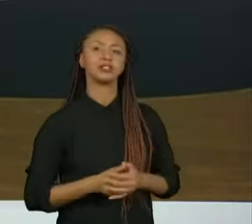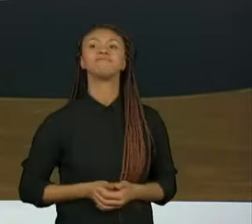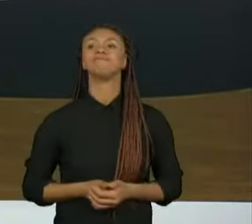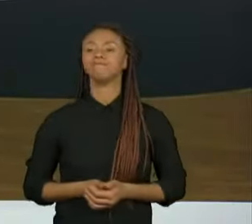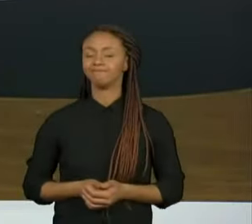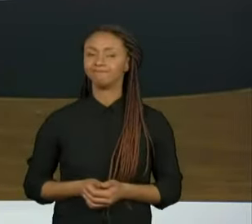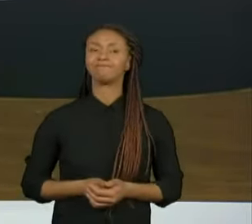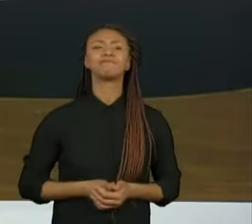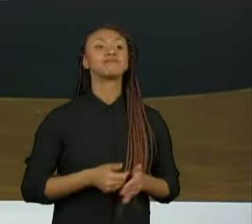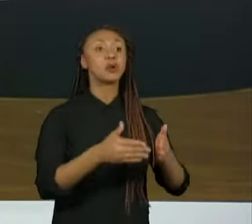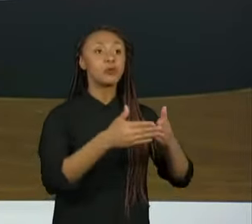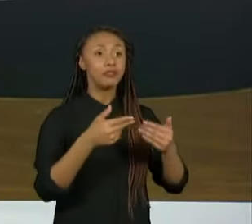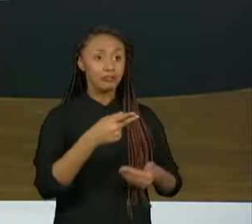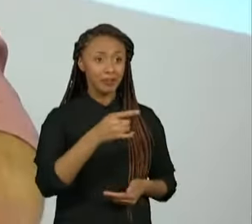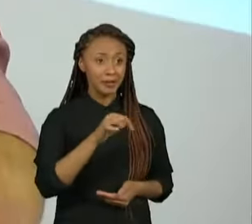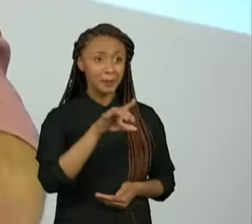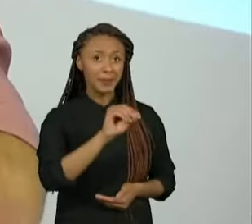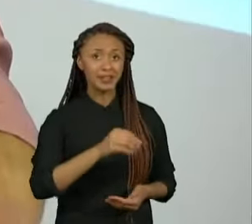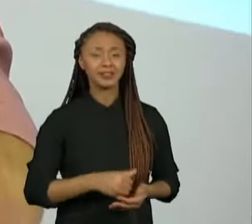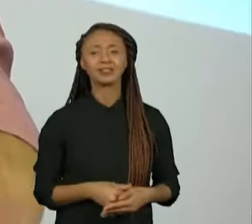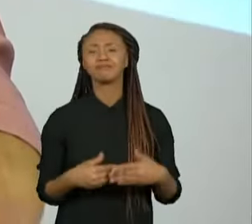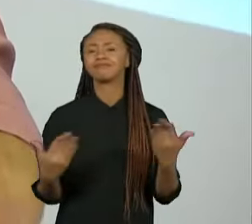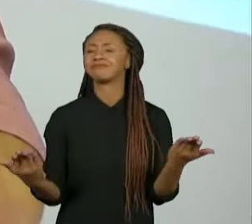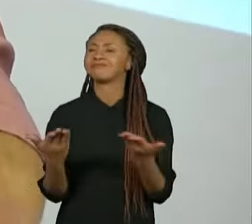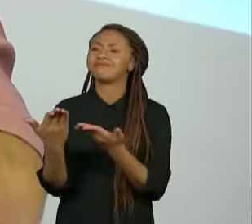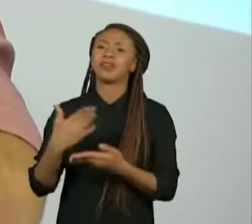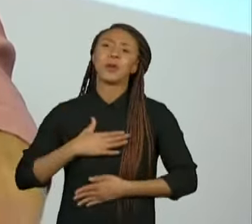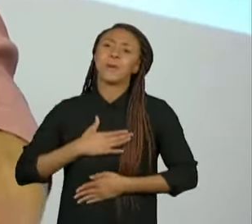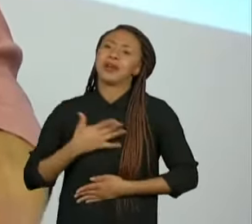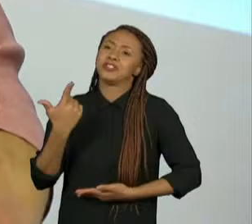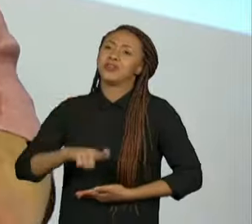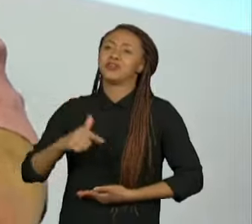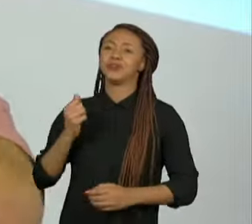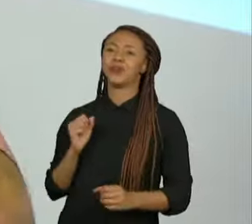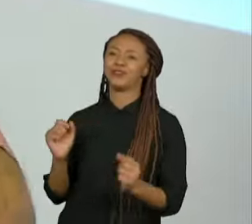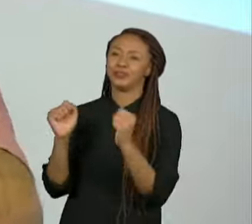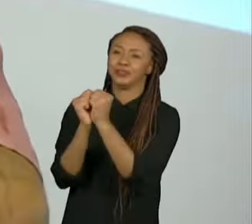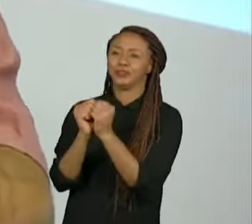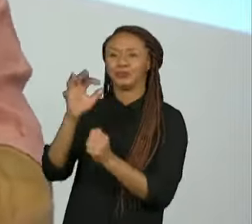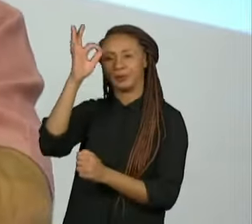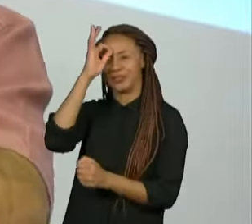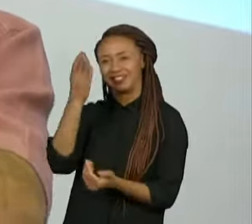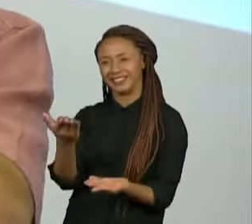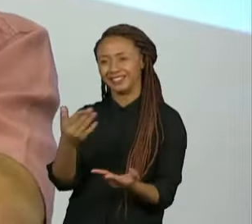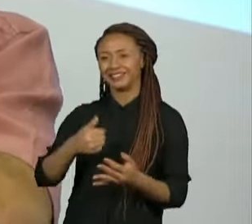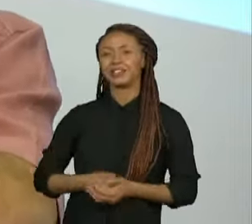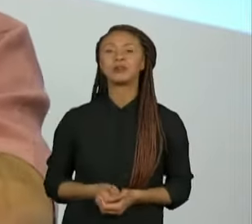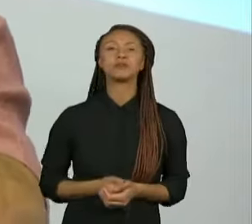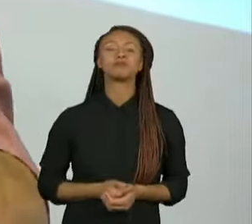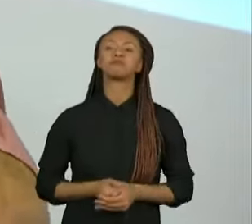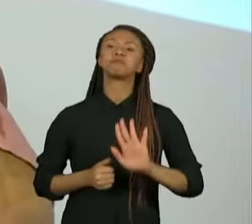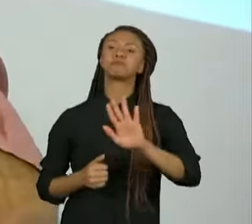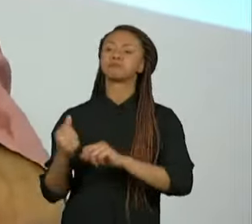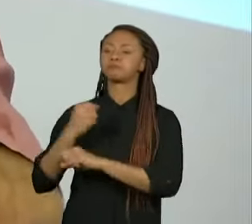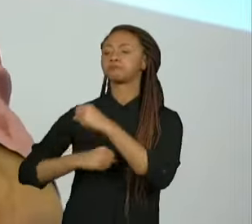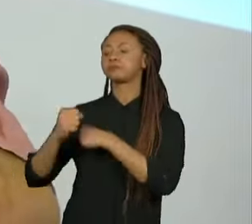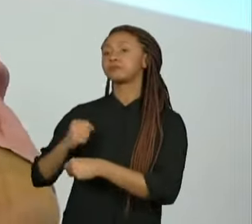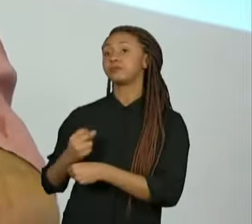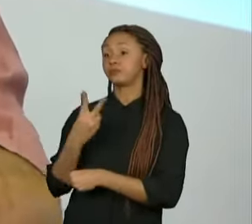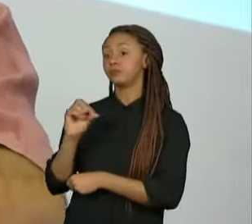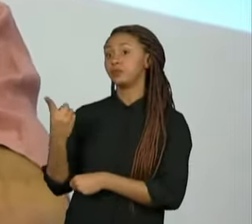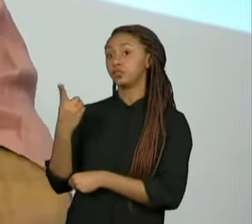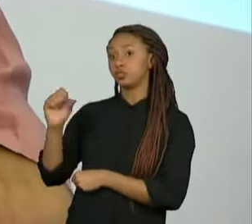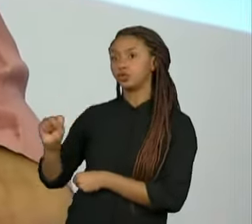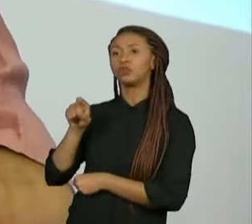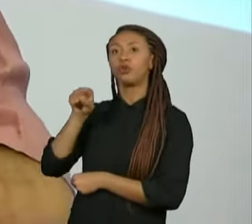Por favor, Pedro, a sua pergunta. Conceição, prazer estar aqui com você de novo. Em 2018, você foi